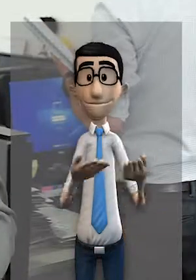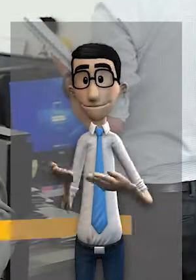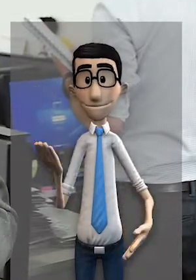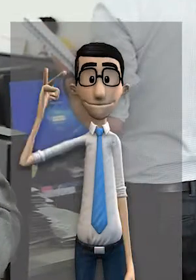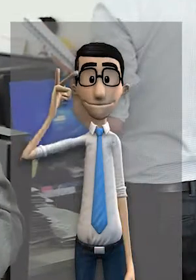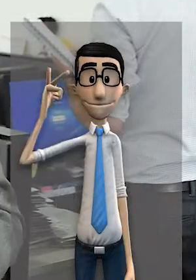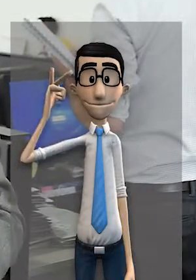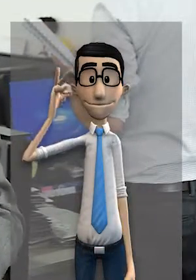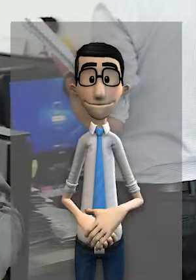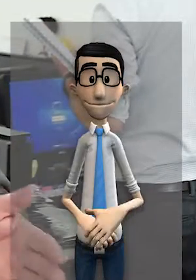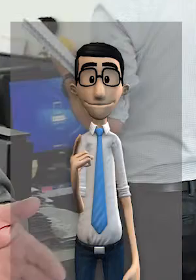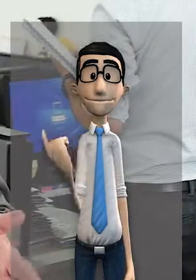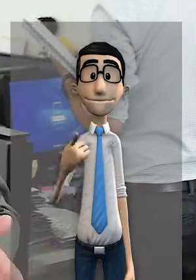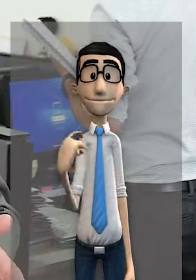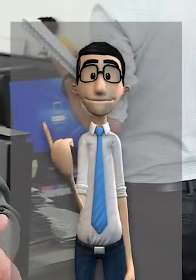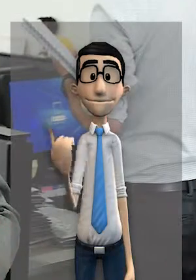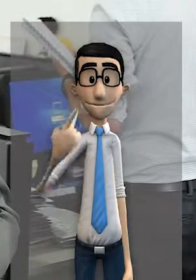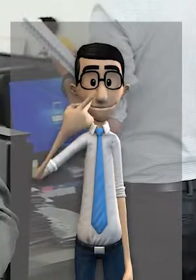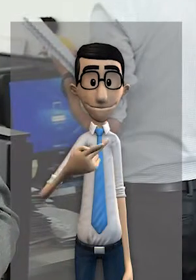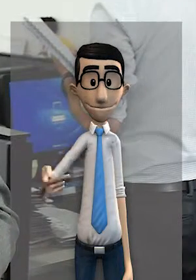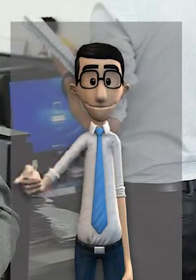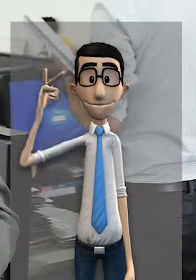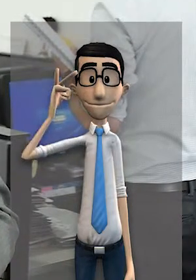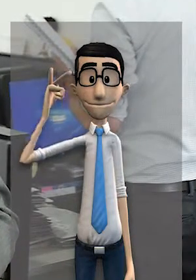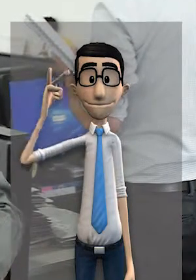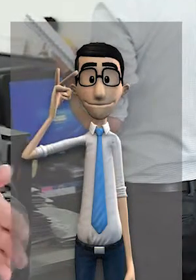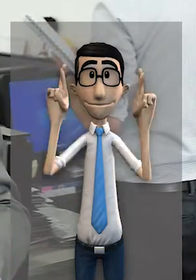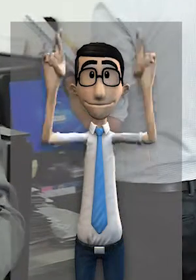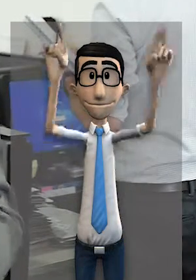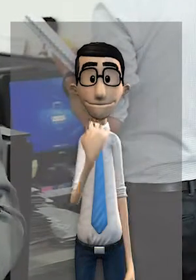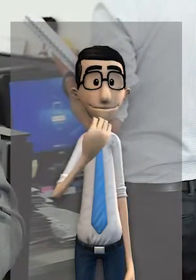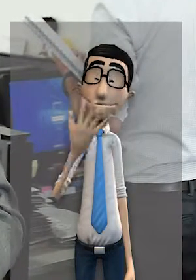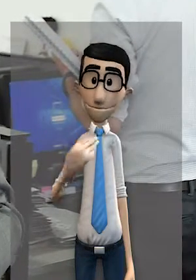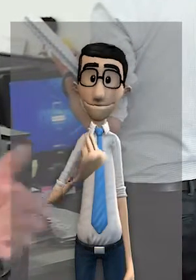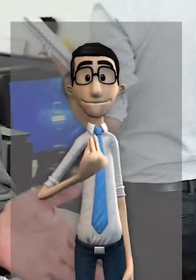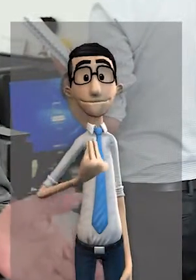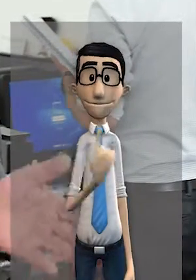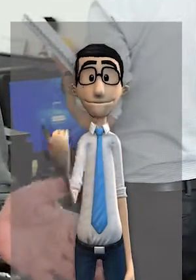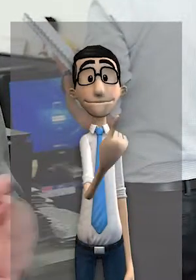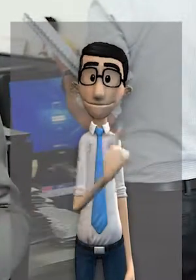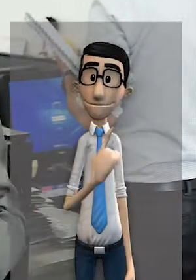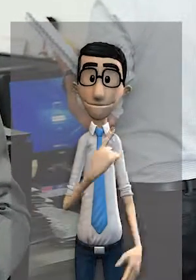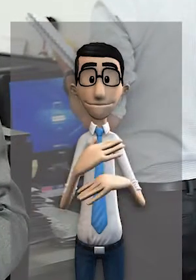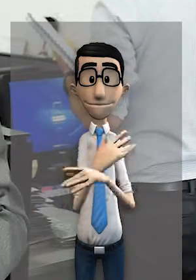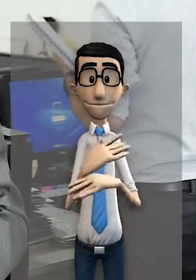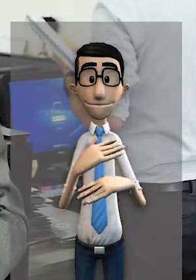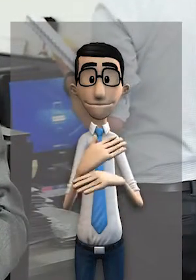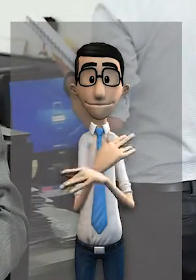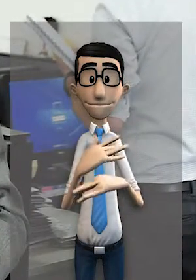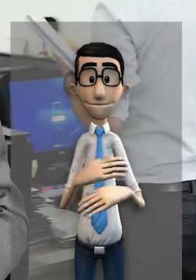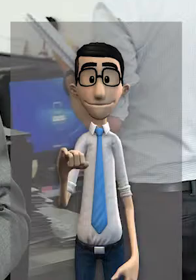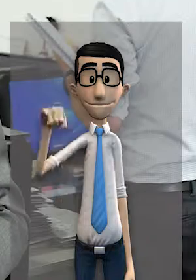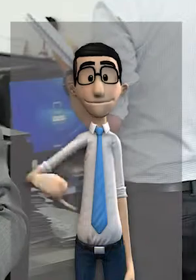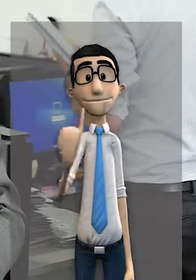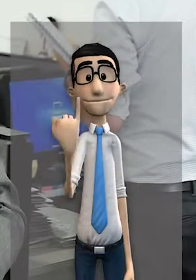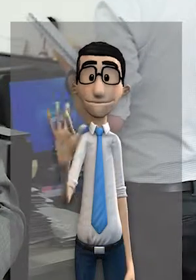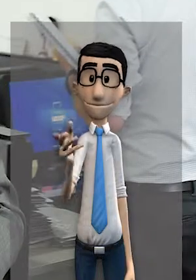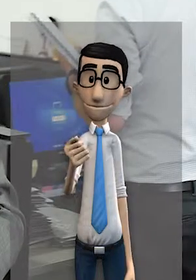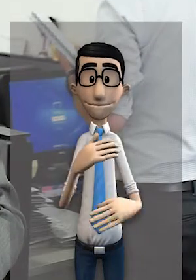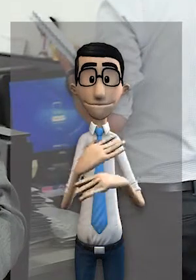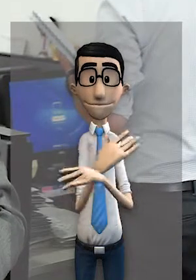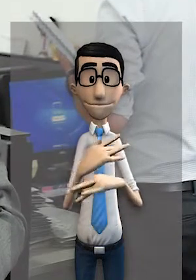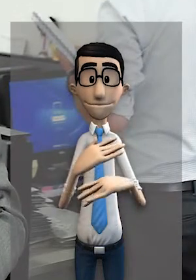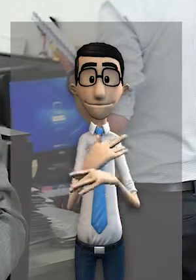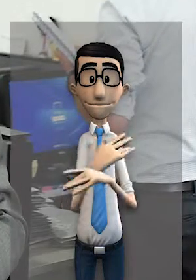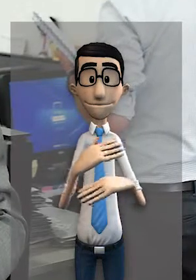Olá, bem-vindo a São Paulo. Nós do Visite São Paulo desejamos uma boa estada em nossa cidade. Aproveite tudo que a cidade pode te oferecer. Acesse o